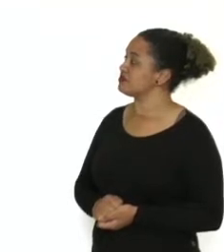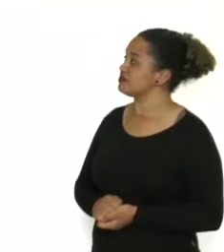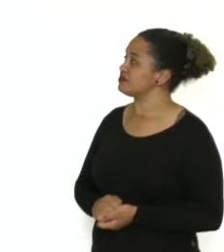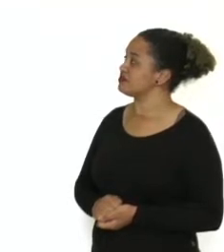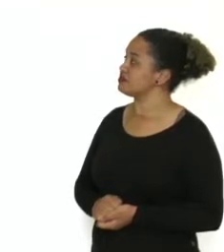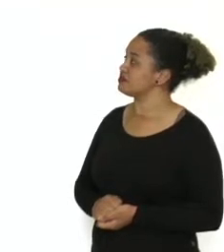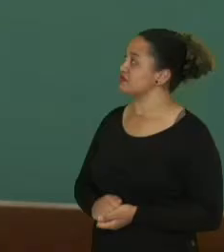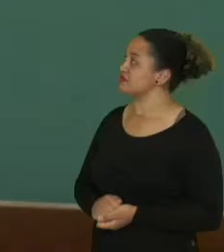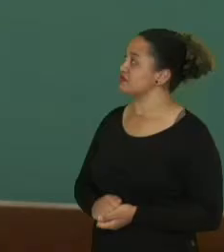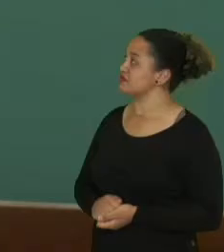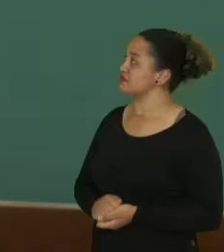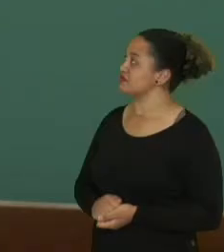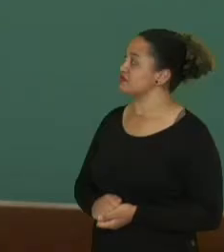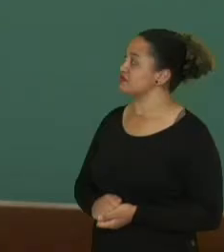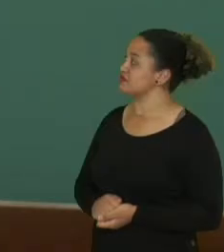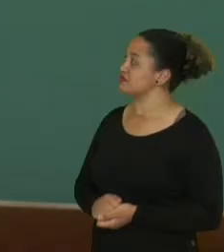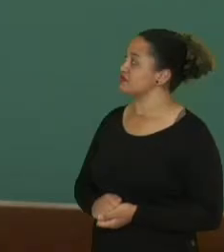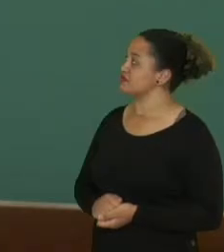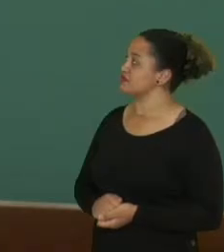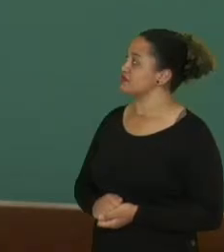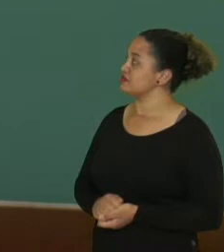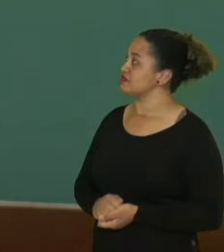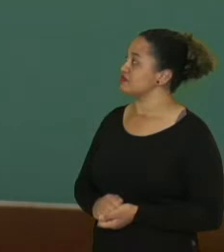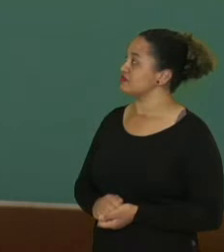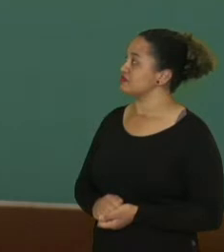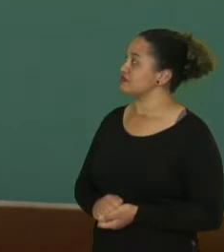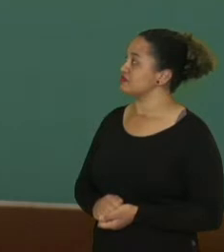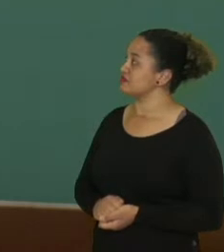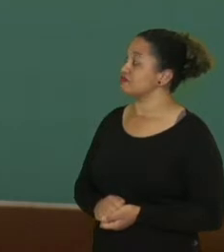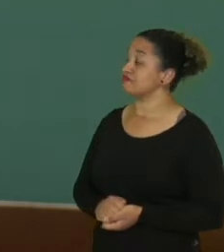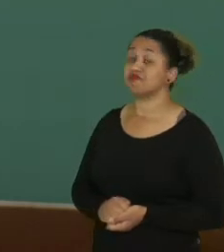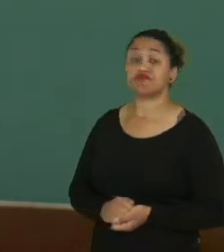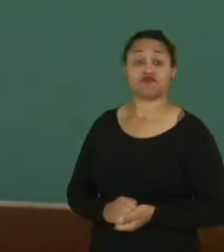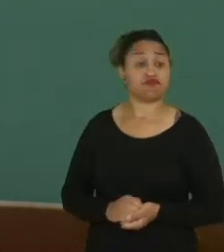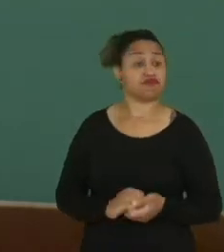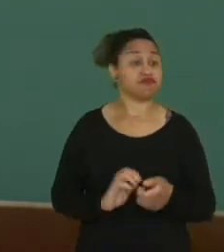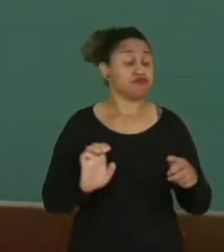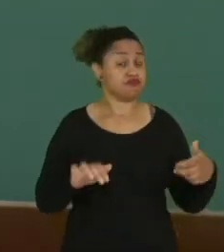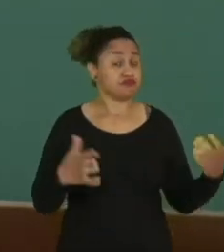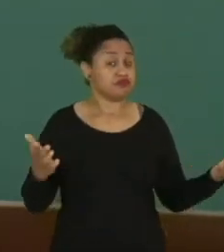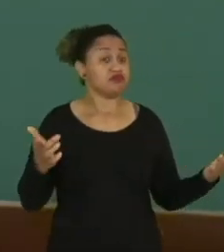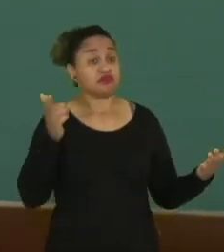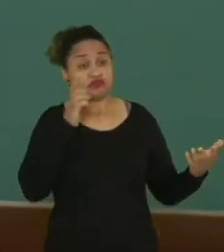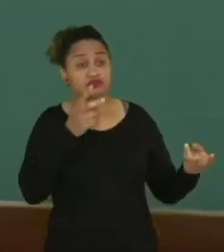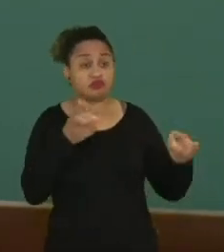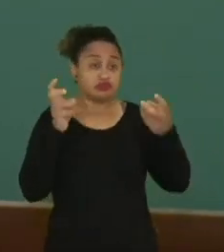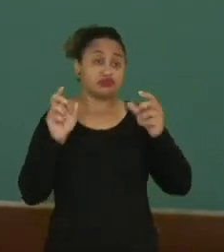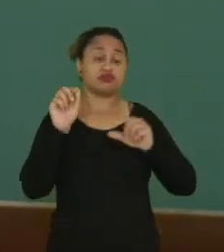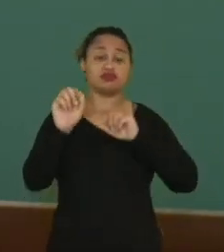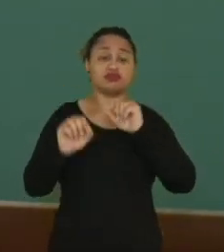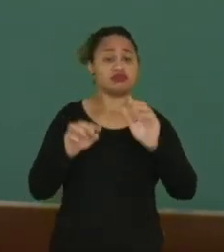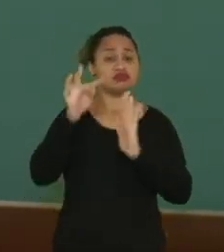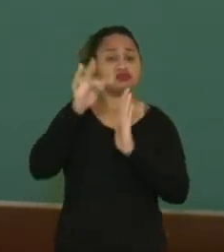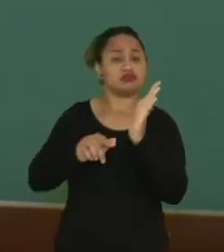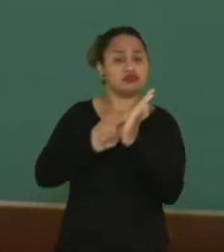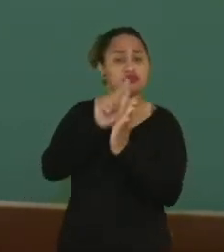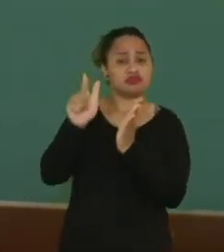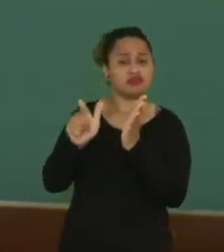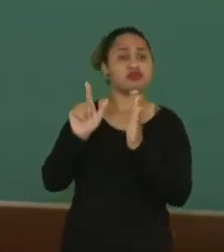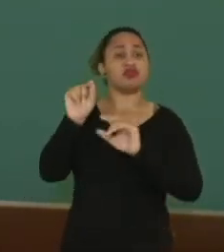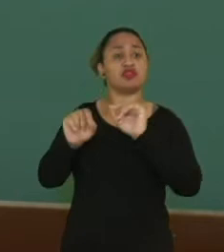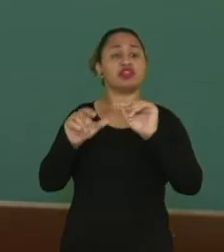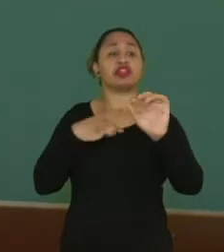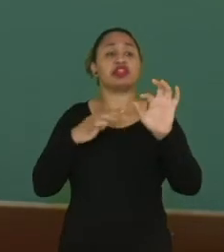sua força e arrebatando novos entusiasmos E com isso você percebe que editorial é uma composição